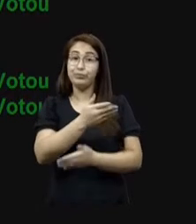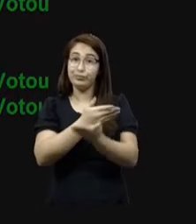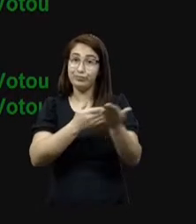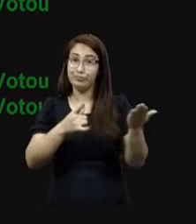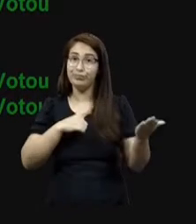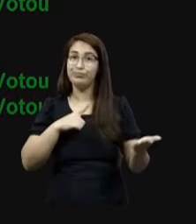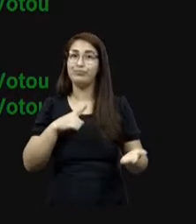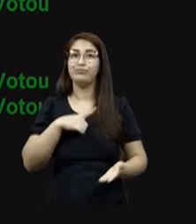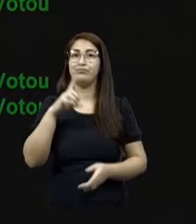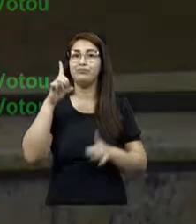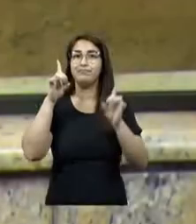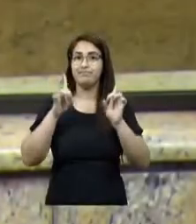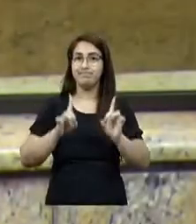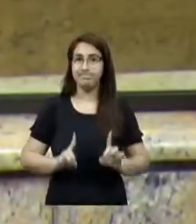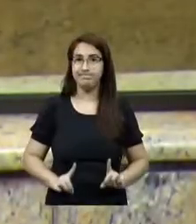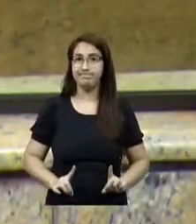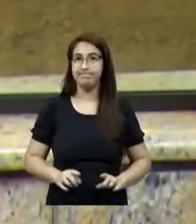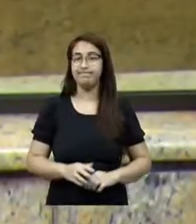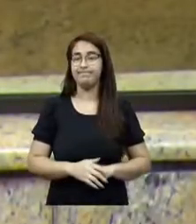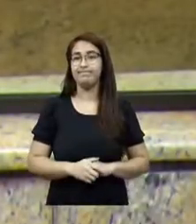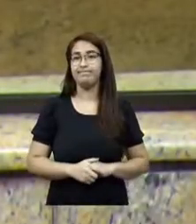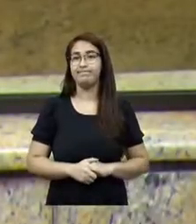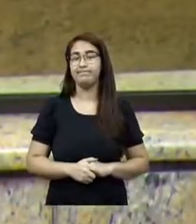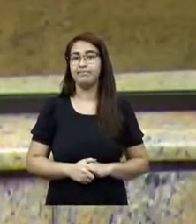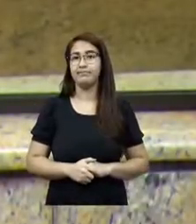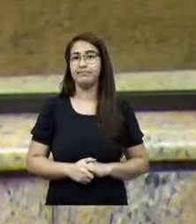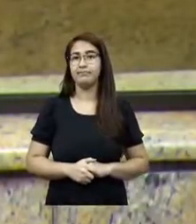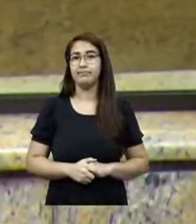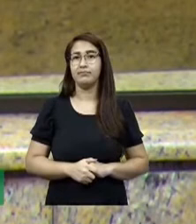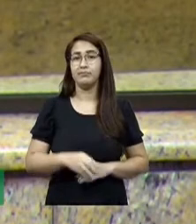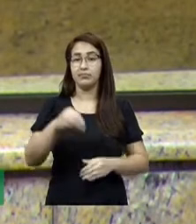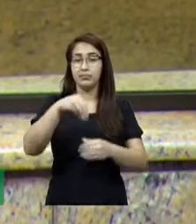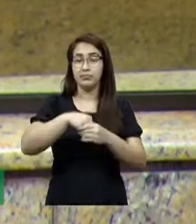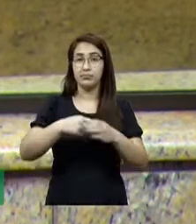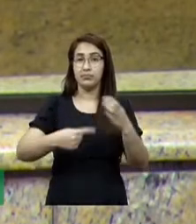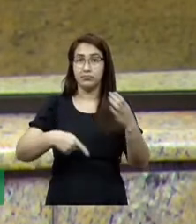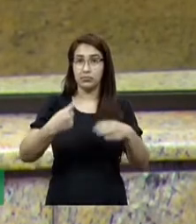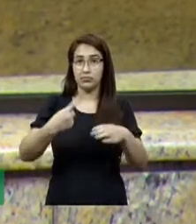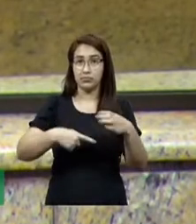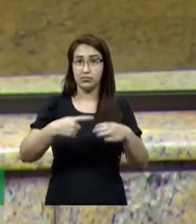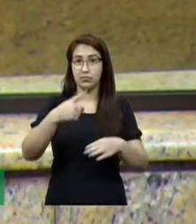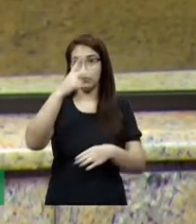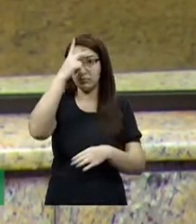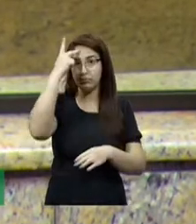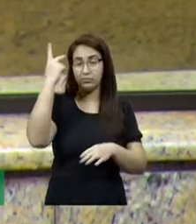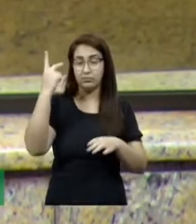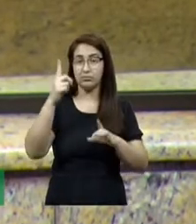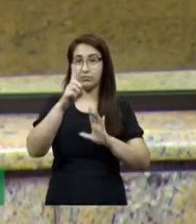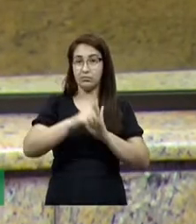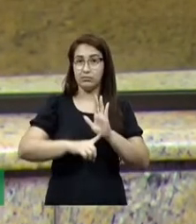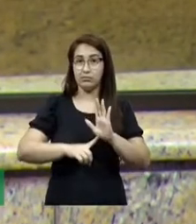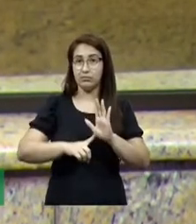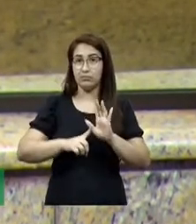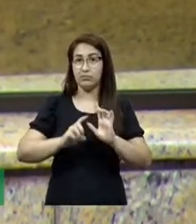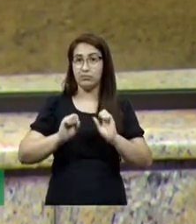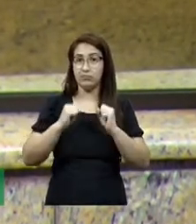deficiência, e dizer que na comissão nós estamos fazendo um